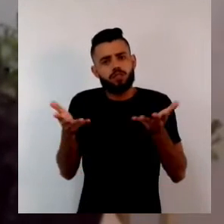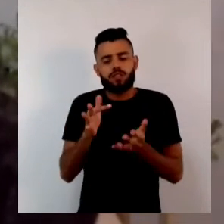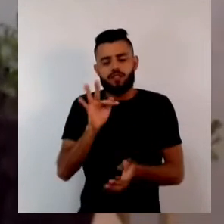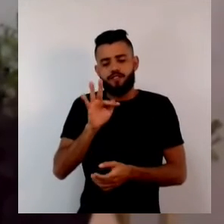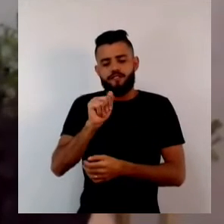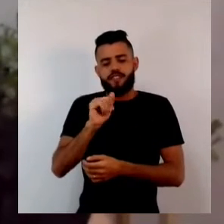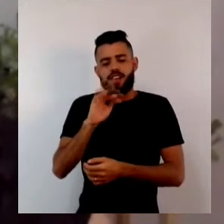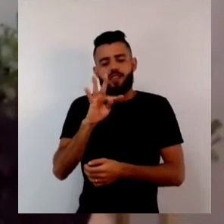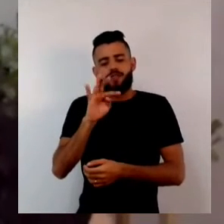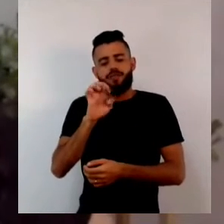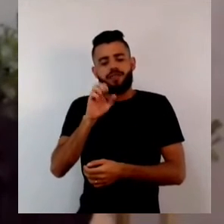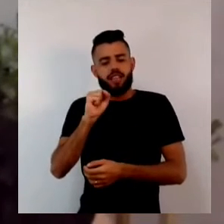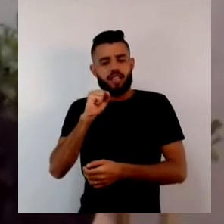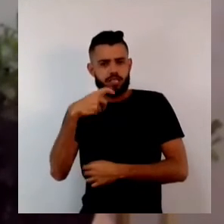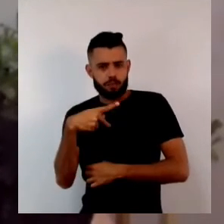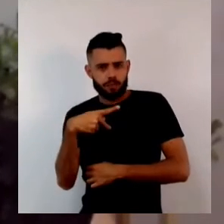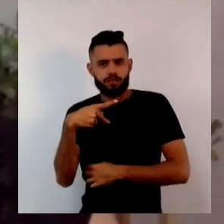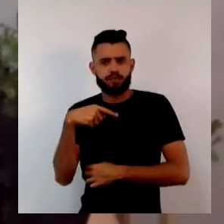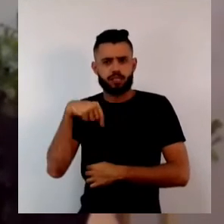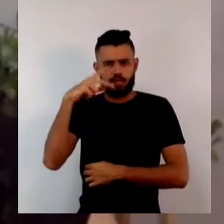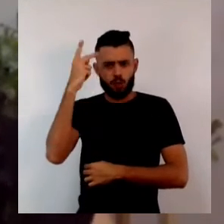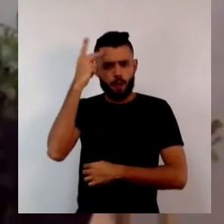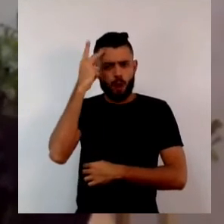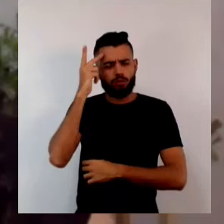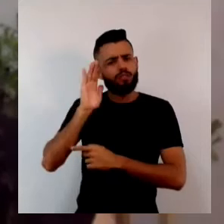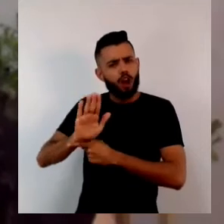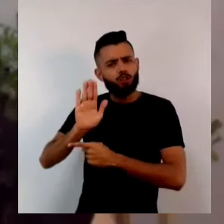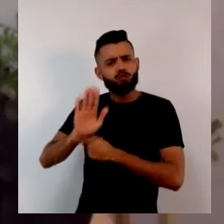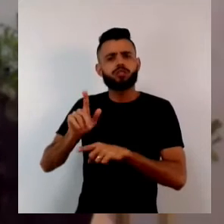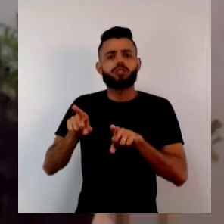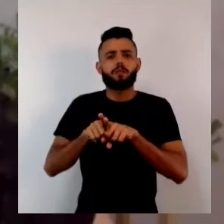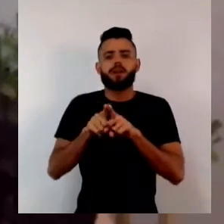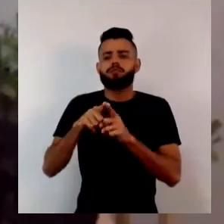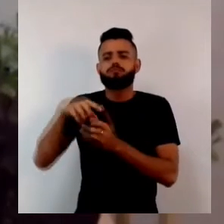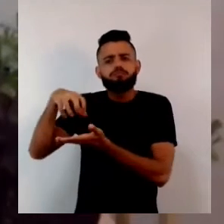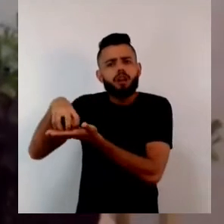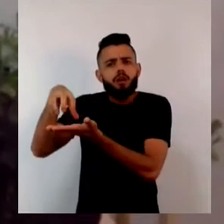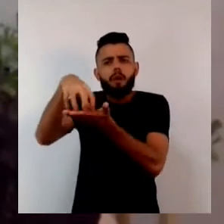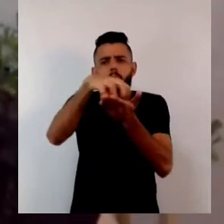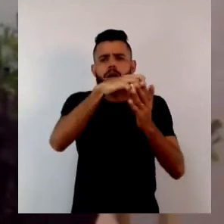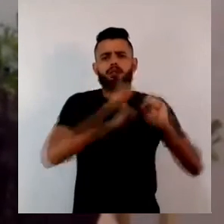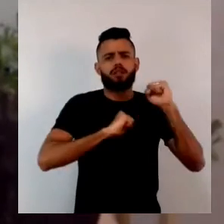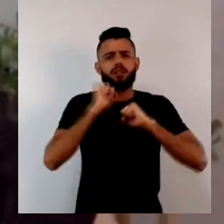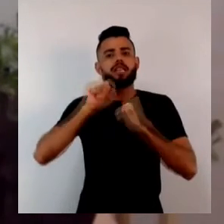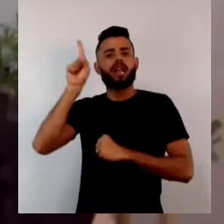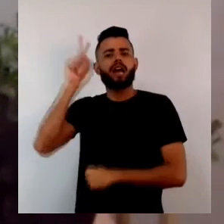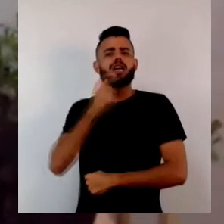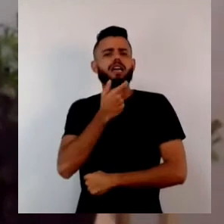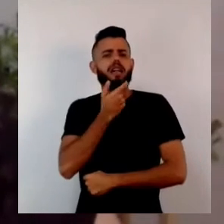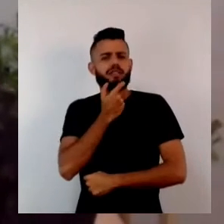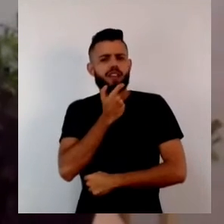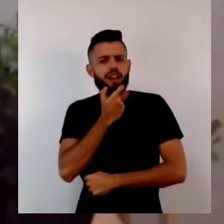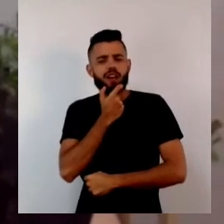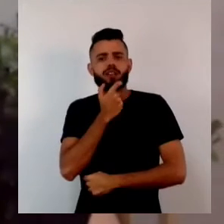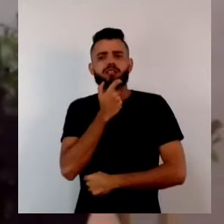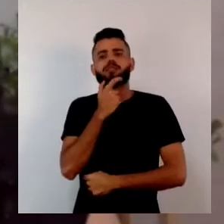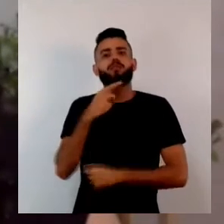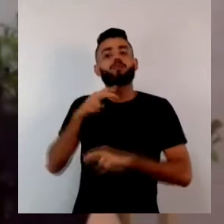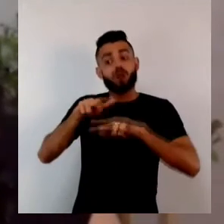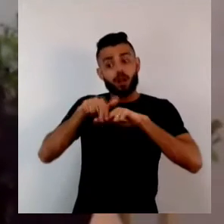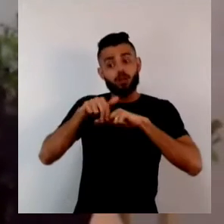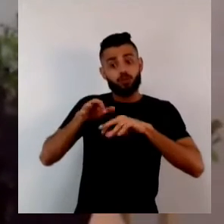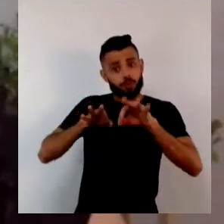muito forte também de agências de fomento no Reino Unido, por conta desse projeto que, antes mesmo da pandemia, já era